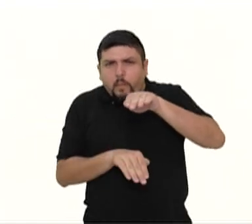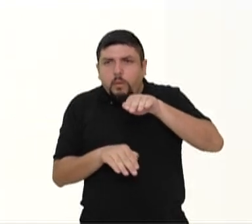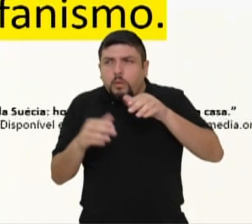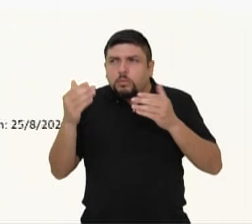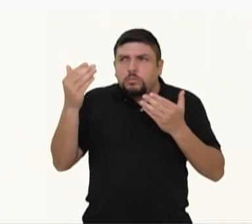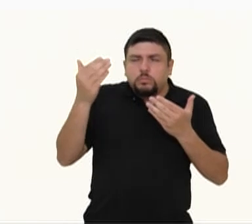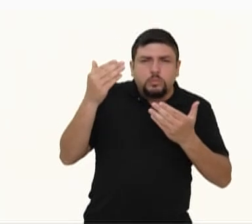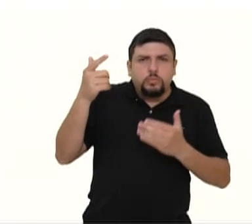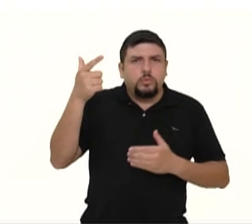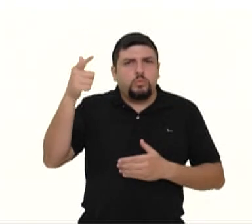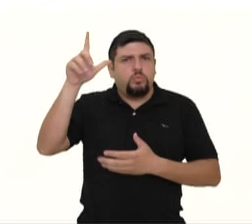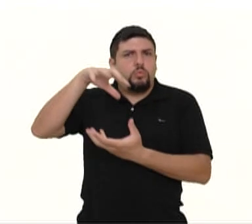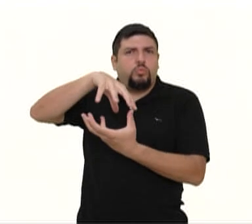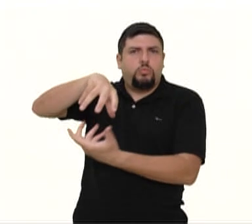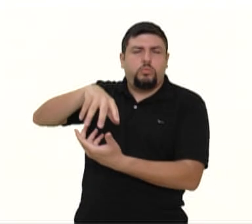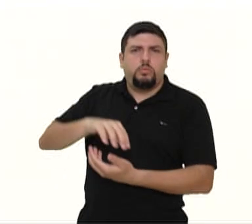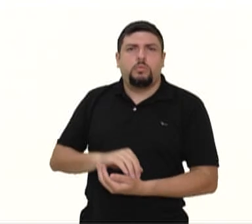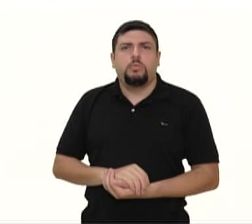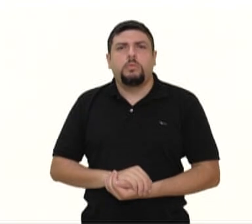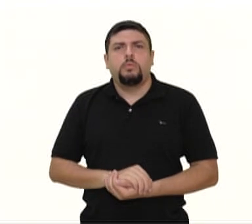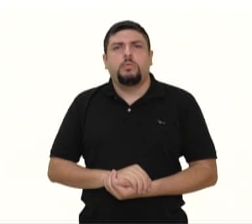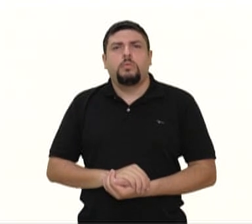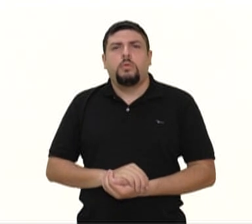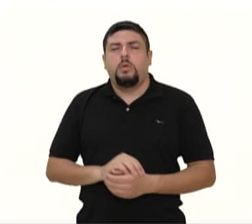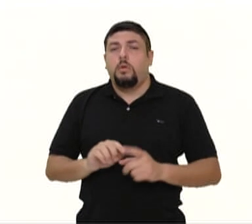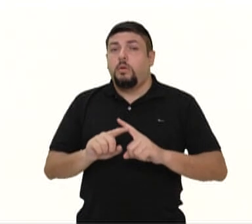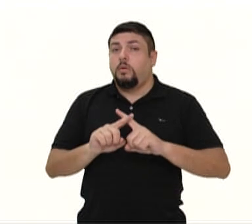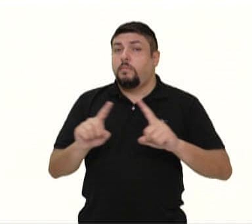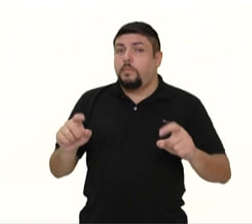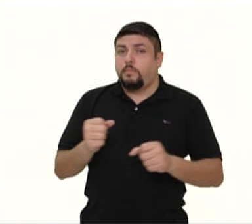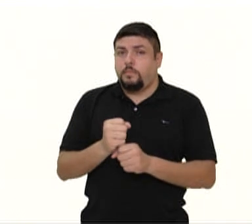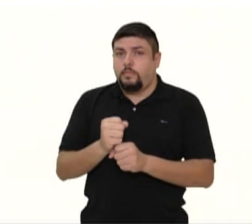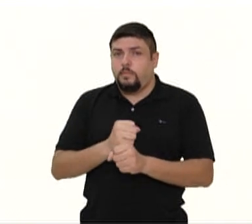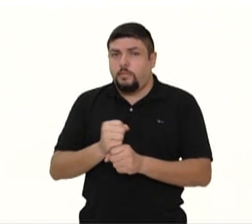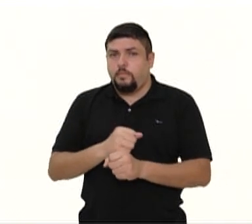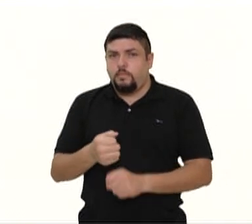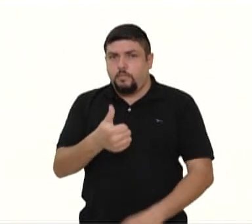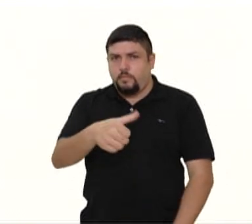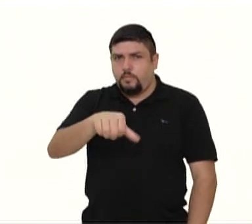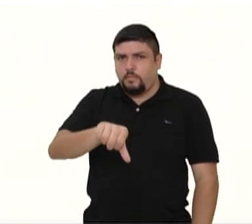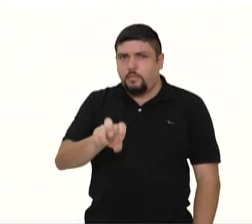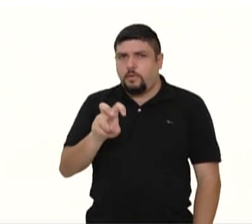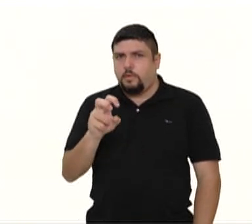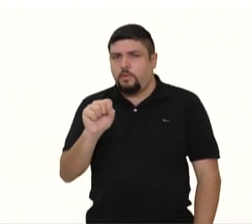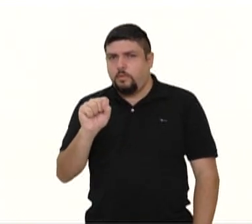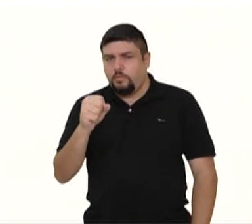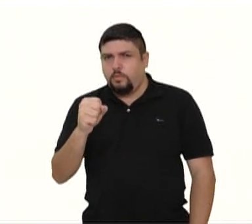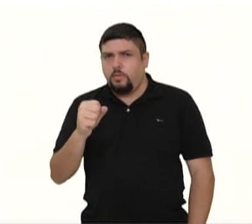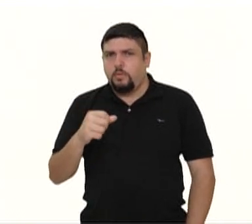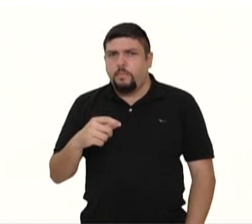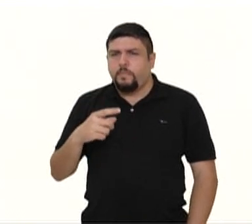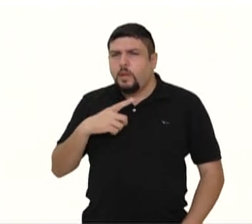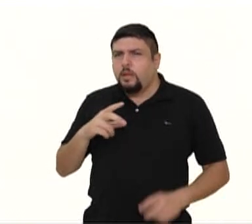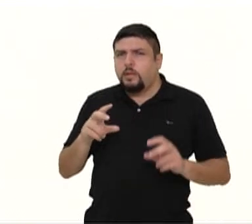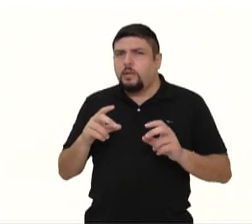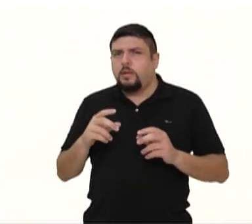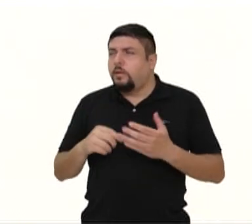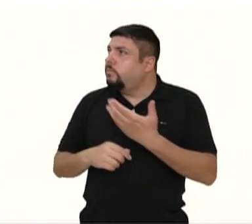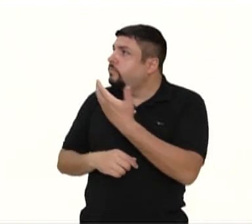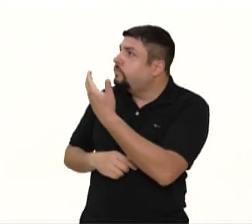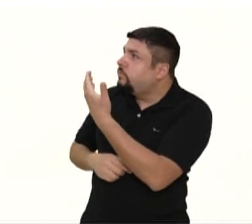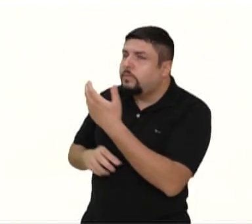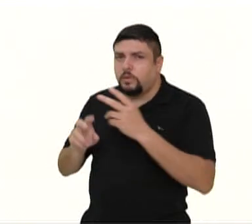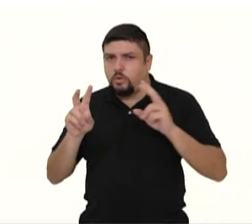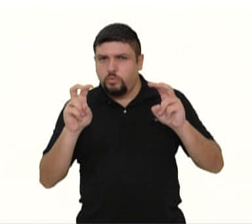Nelson Rodrigues. Porém, em 1958, você tem ali um erro ali no título do slide, por favor,